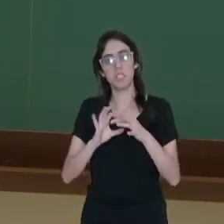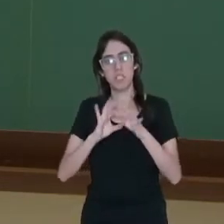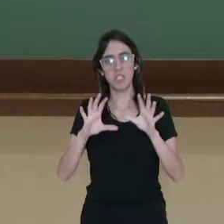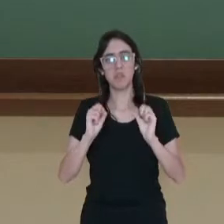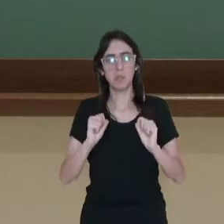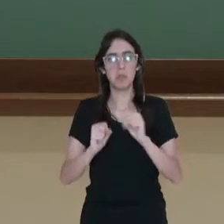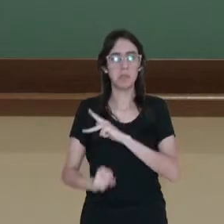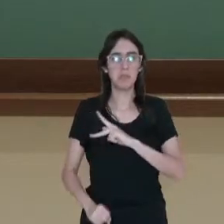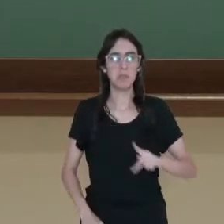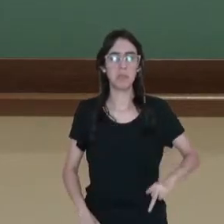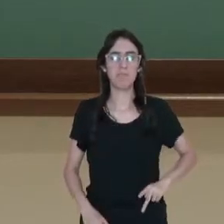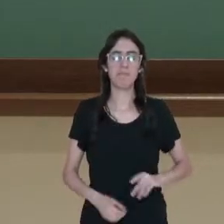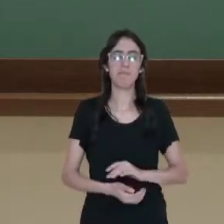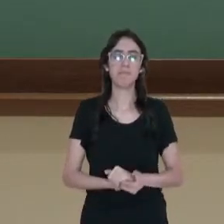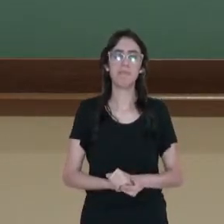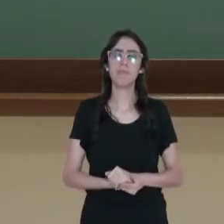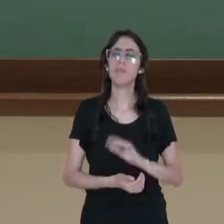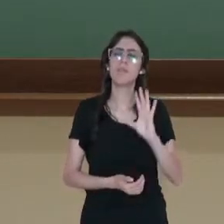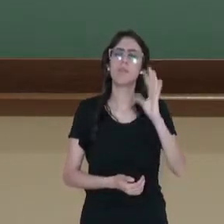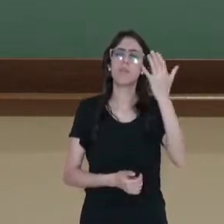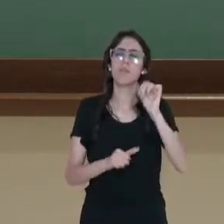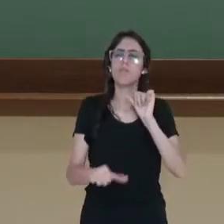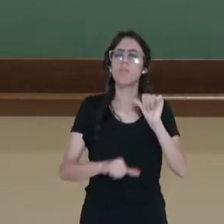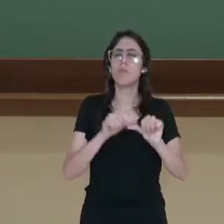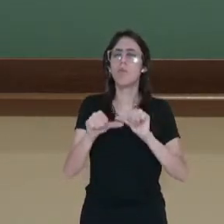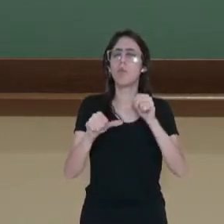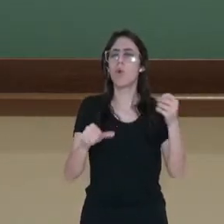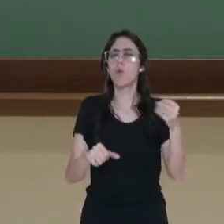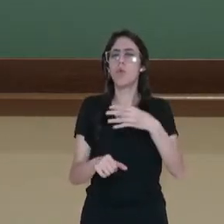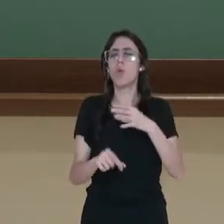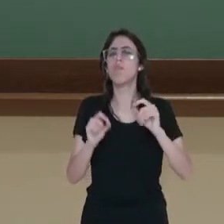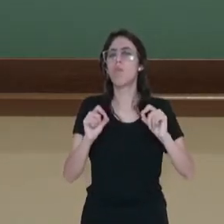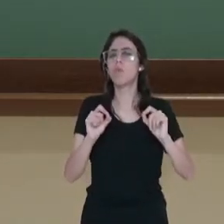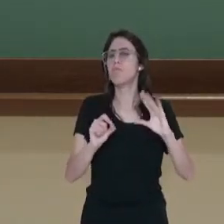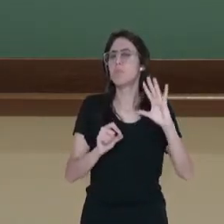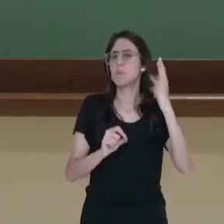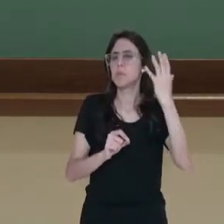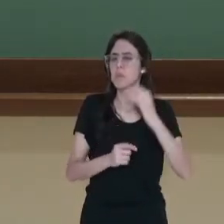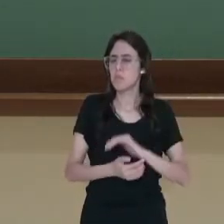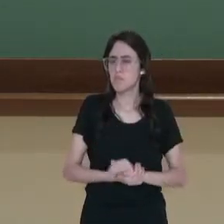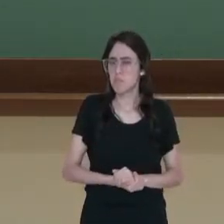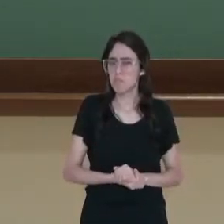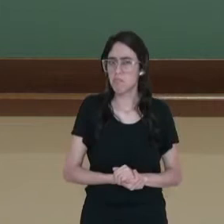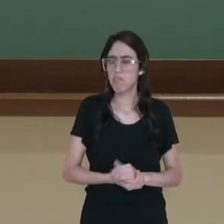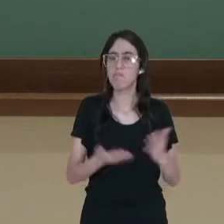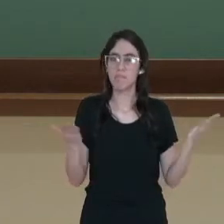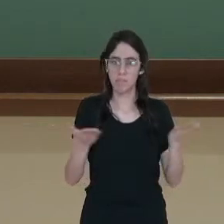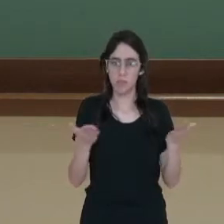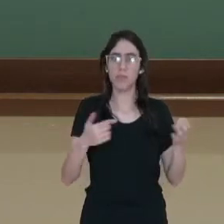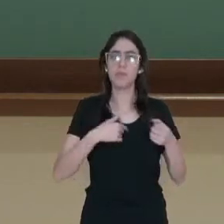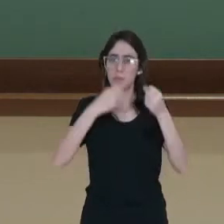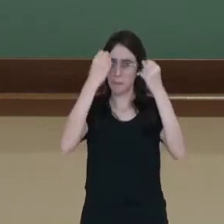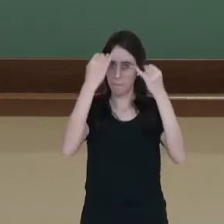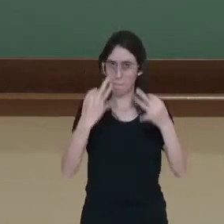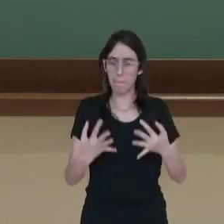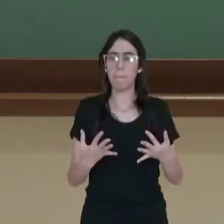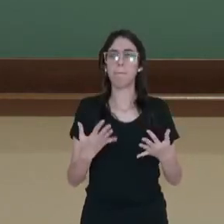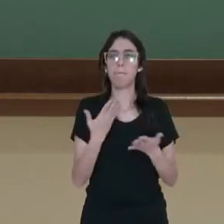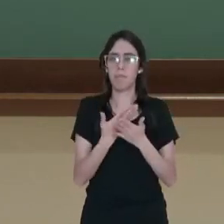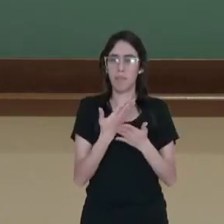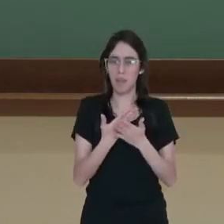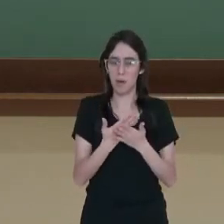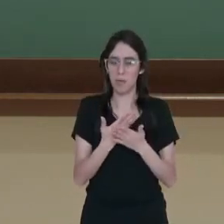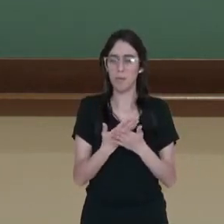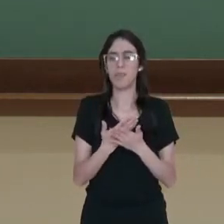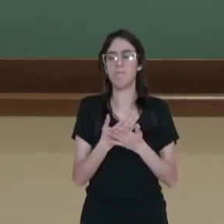Quais mudanças será que aconteceram nesse segundo governo? Quais as rupturas? É um pouco disso que nós vamos conversar